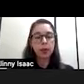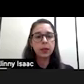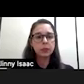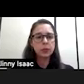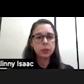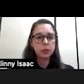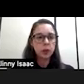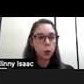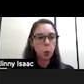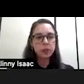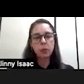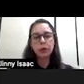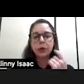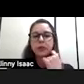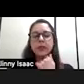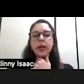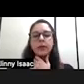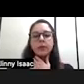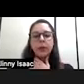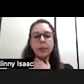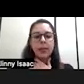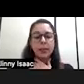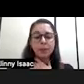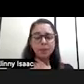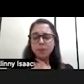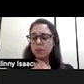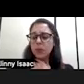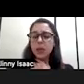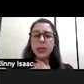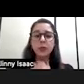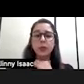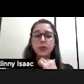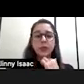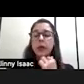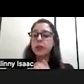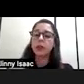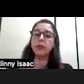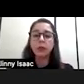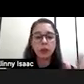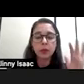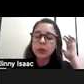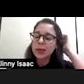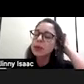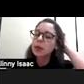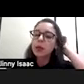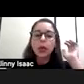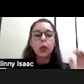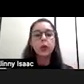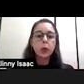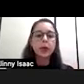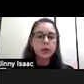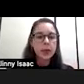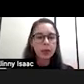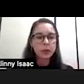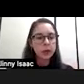da prole, né, nos três grupos, né, o controle deficiente e o suplementado. E aí a gente quantificou e a gente não viu nenhuma alteração